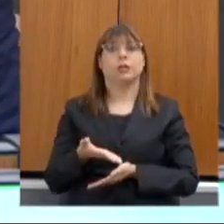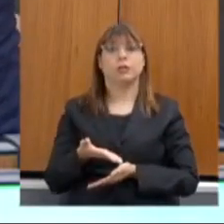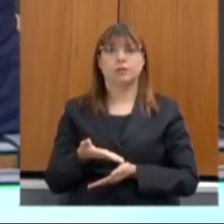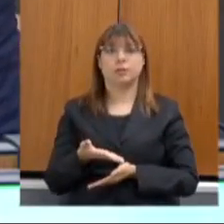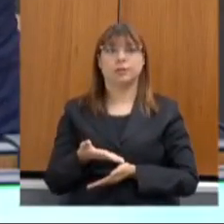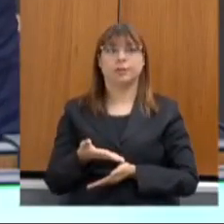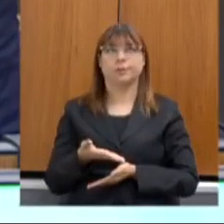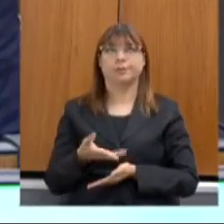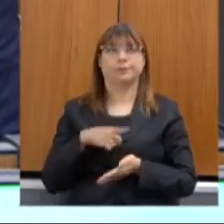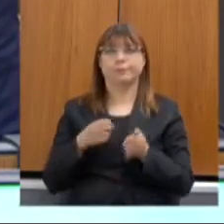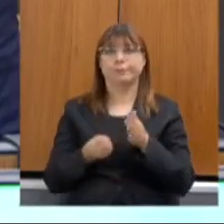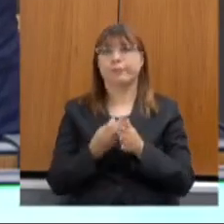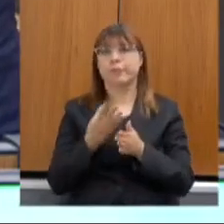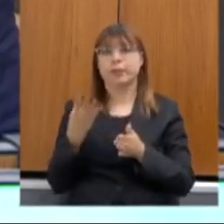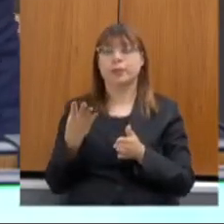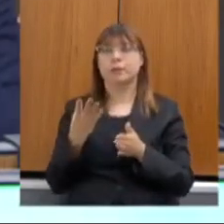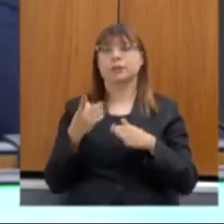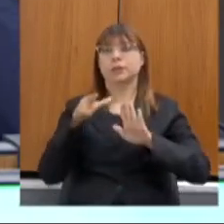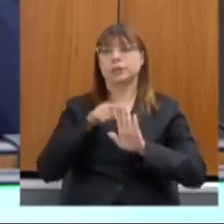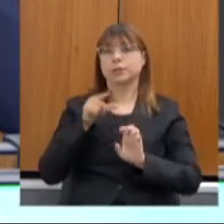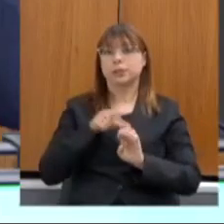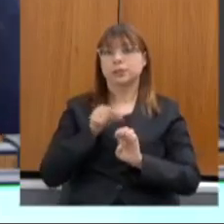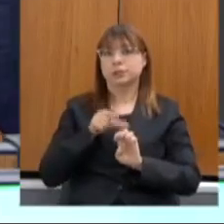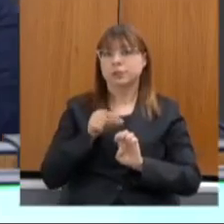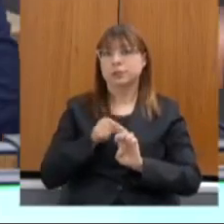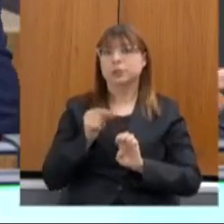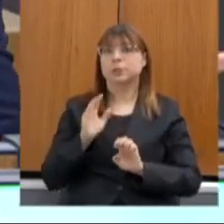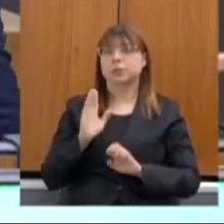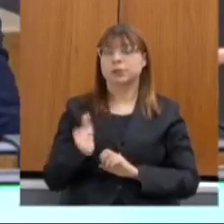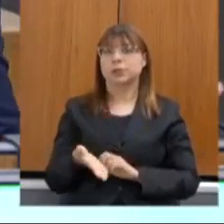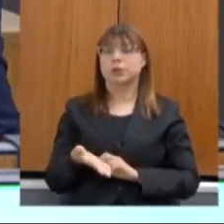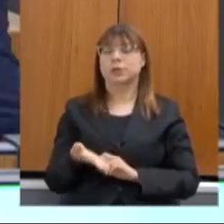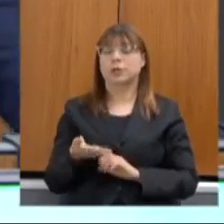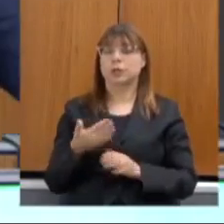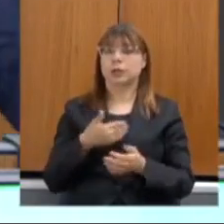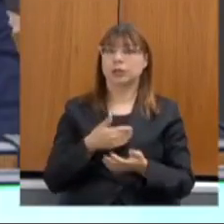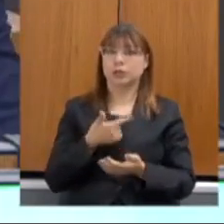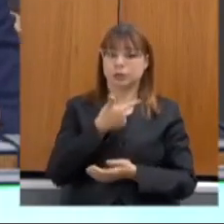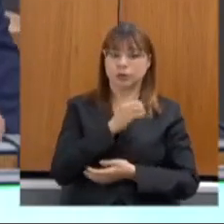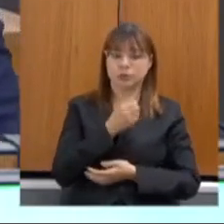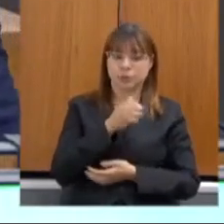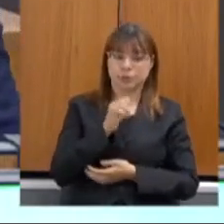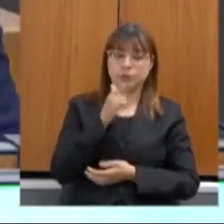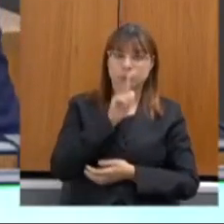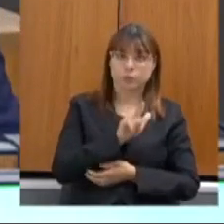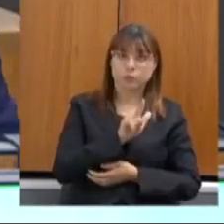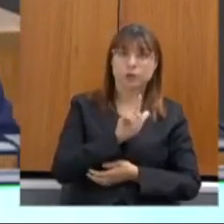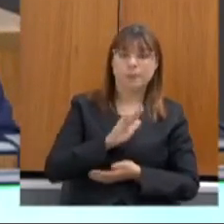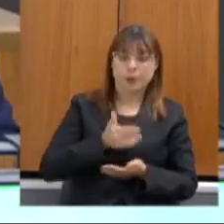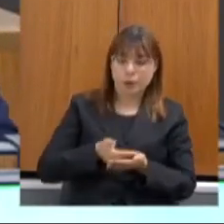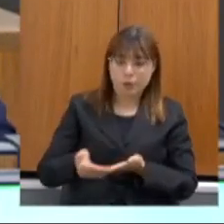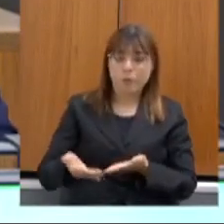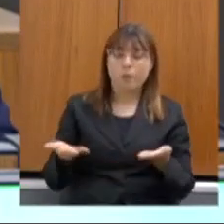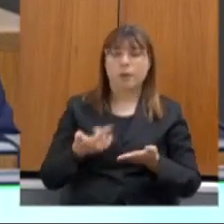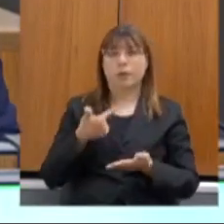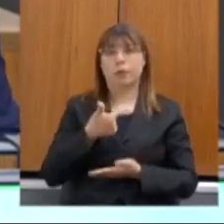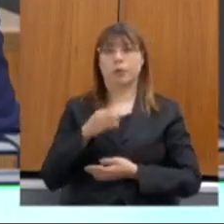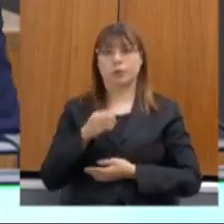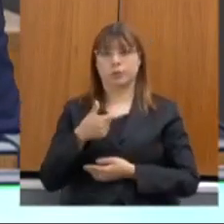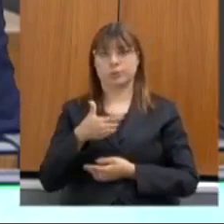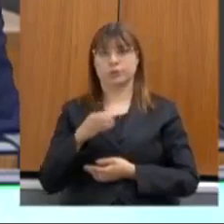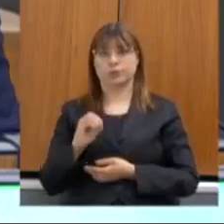é diversos Empreendimentos e foram atraídos em 2019 e inaugurados agora em